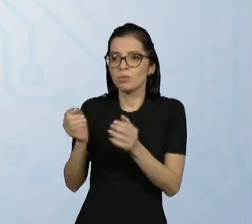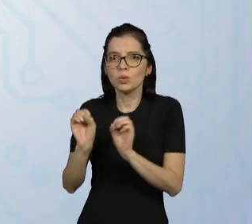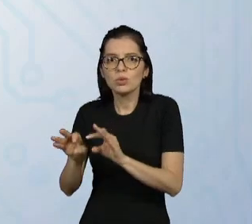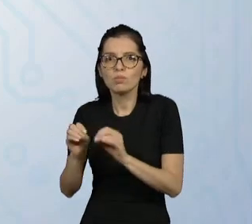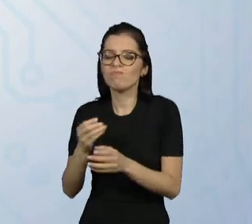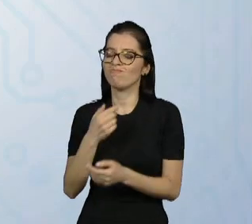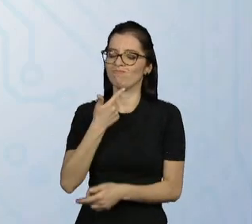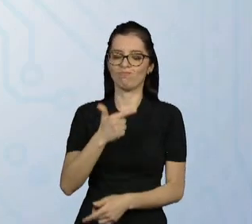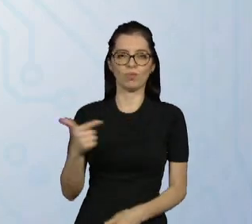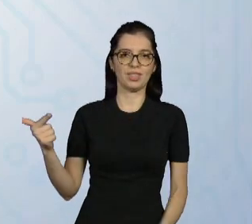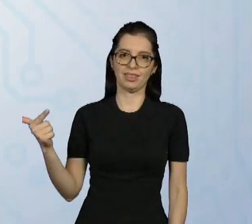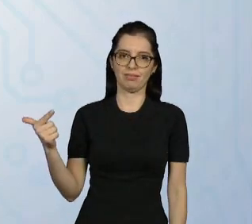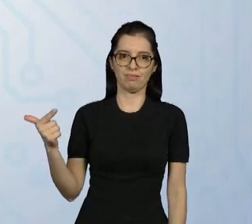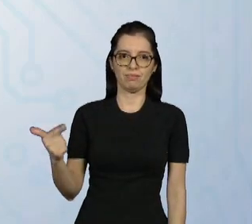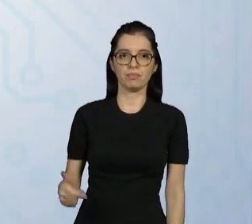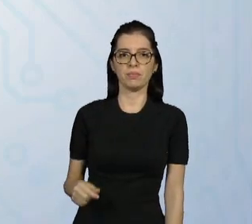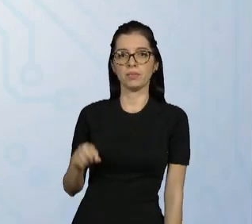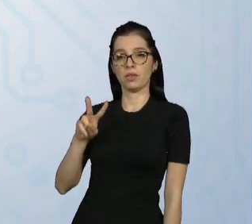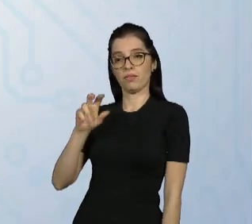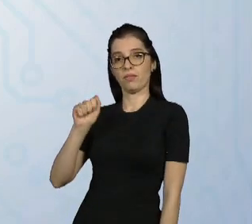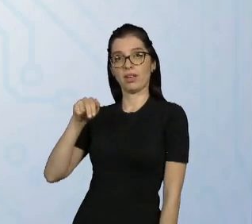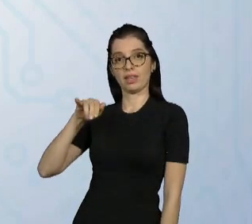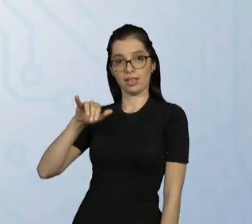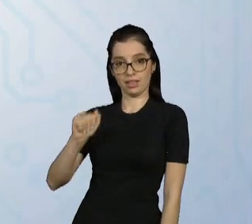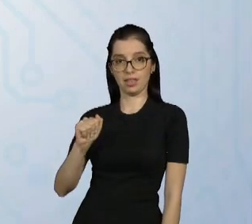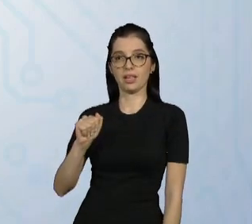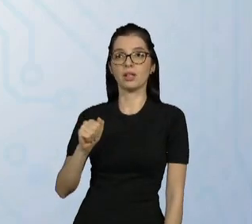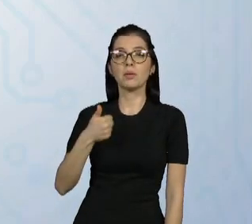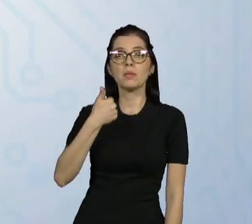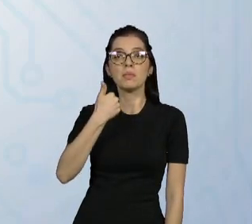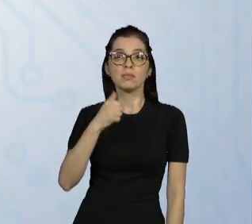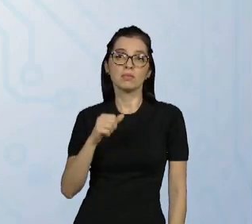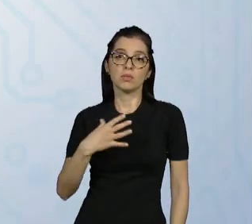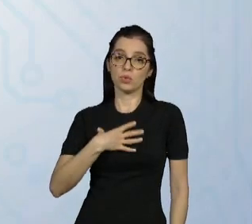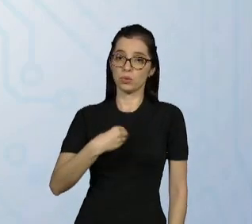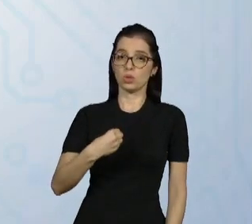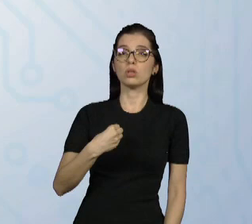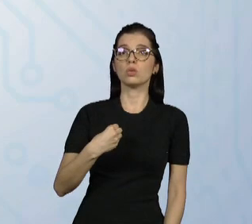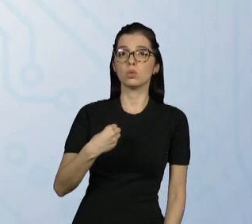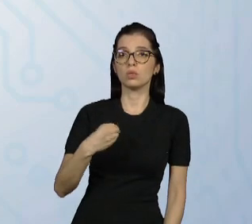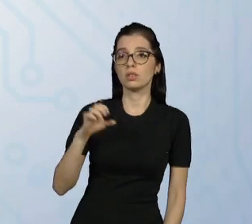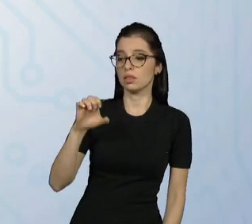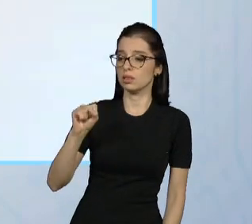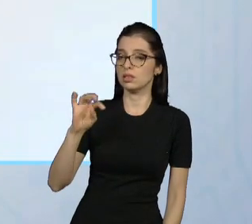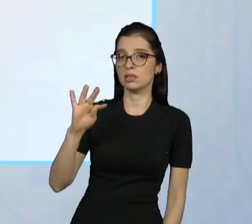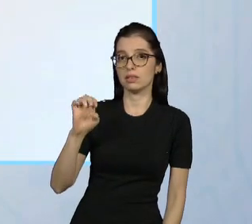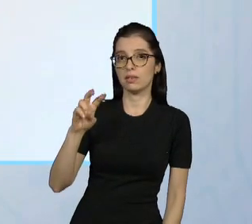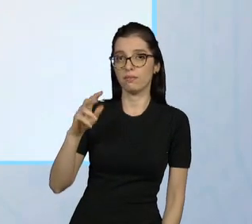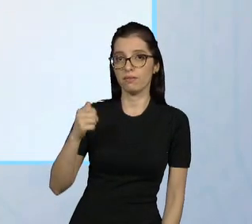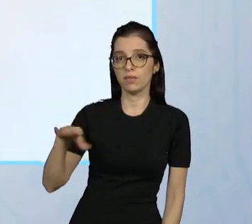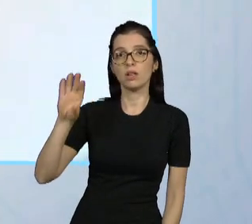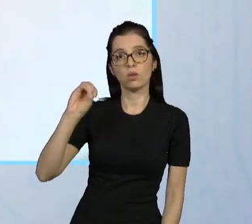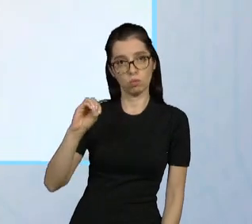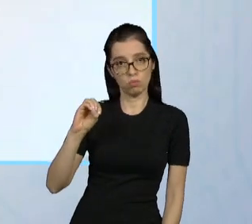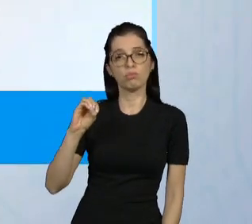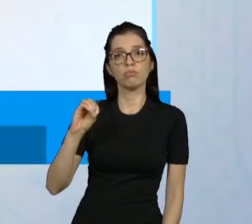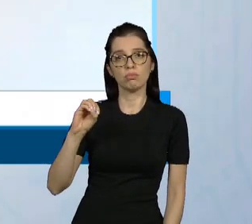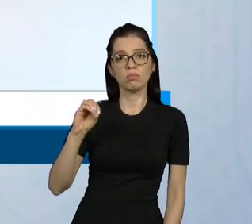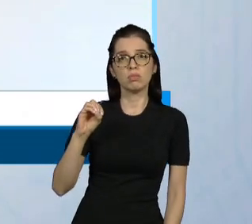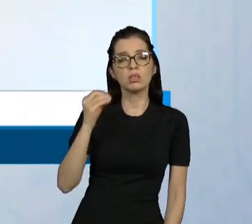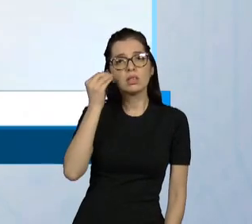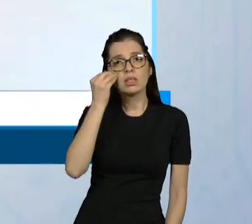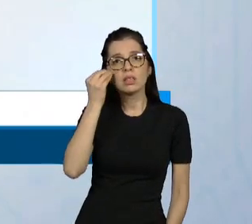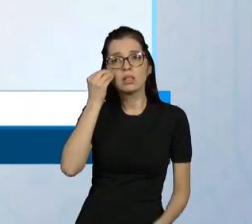Vânia é mãe do Estevão. Desde o ano passado, ela procura uma vaga para o pequeno em uma creche. Preciso trabalhar e para